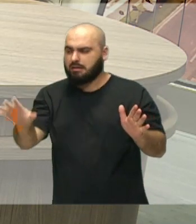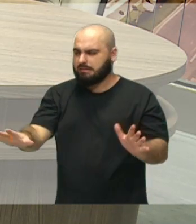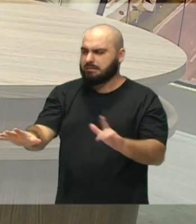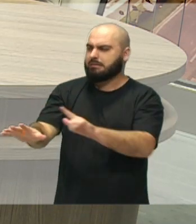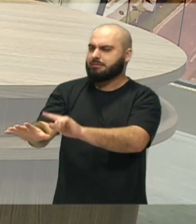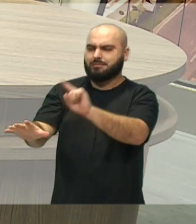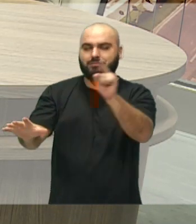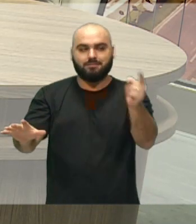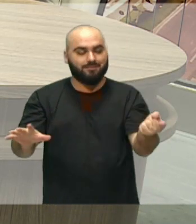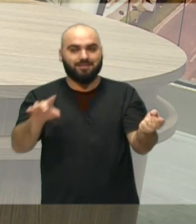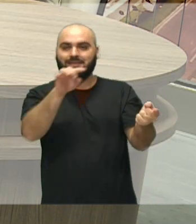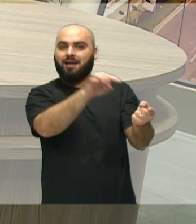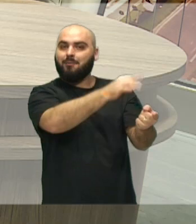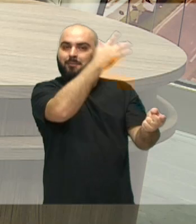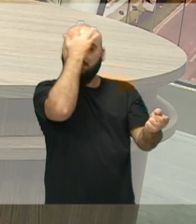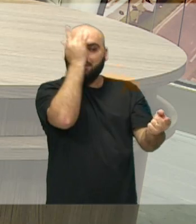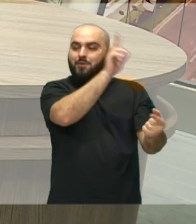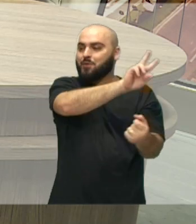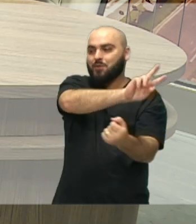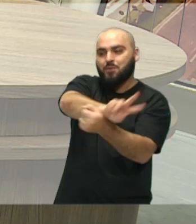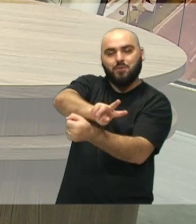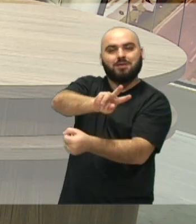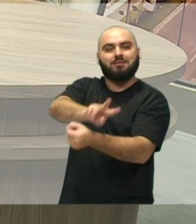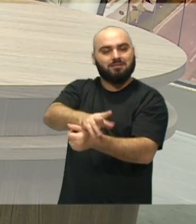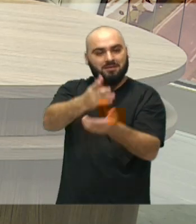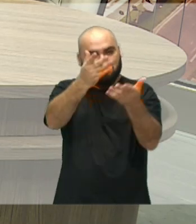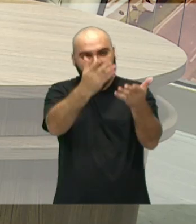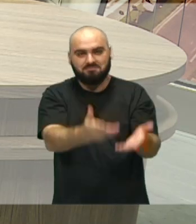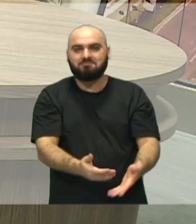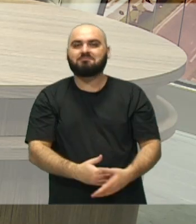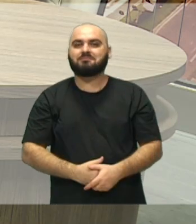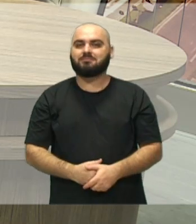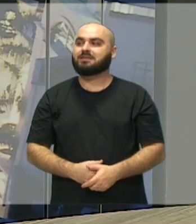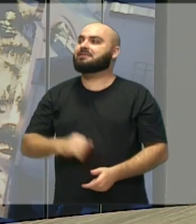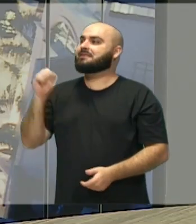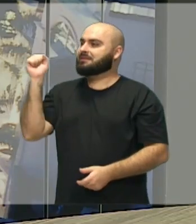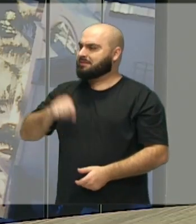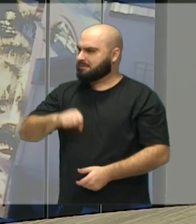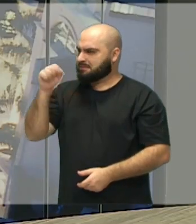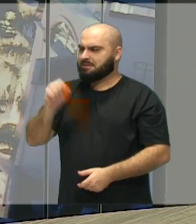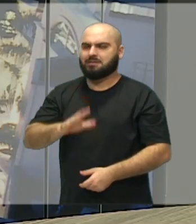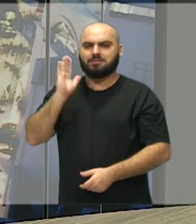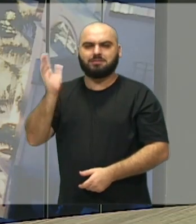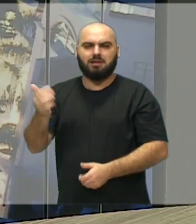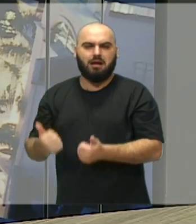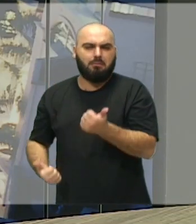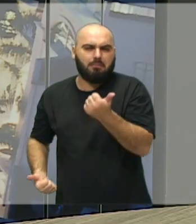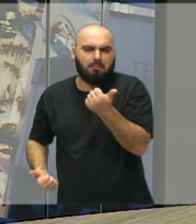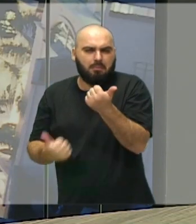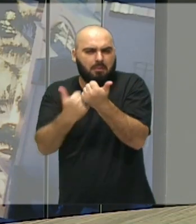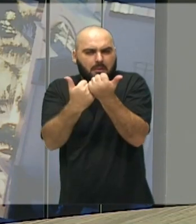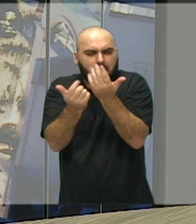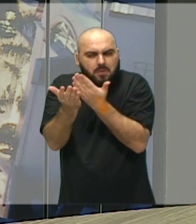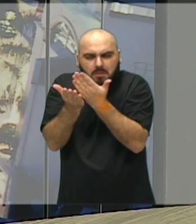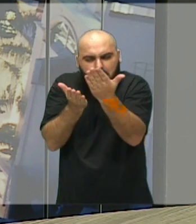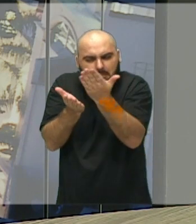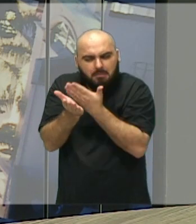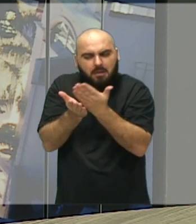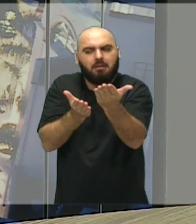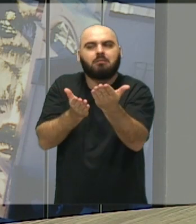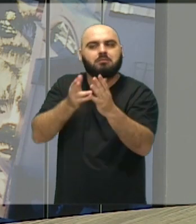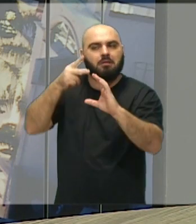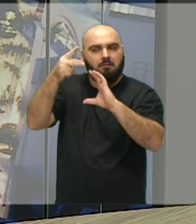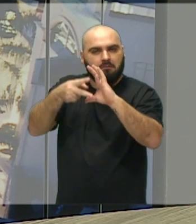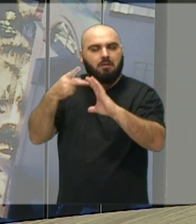que estavam preocupadas em recuperar aquele animal. Sim, vocês apoiam a gente desde o comecinho mesmo,